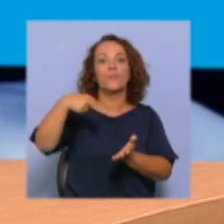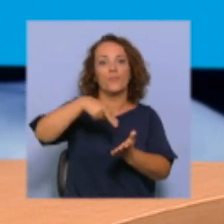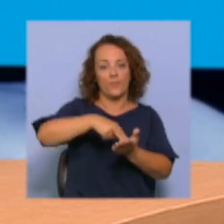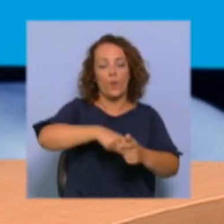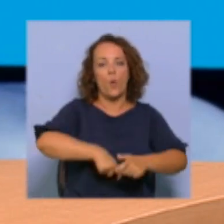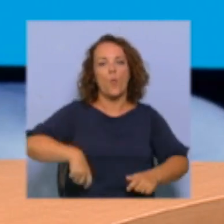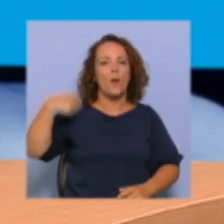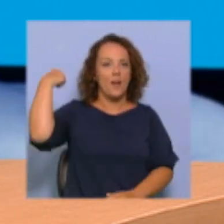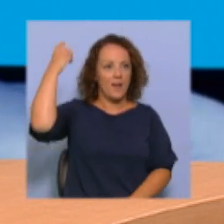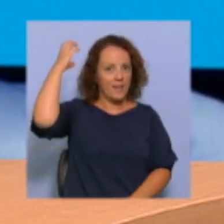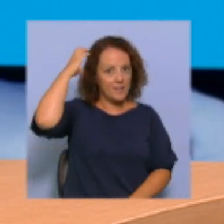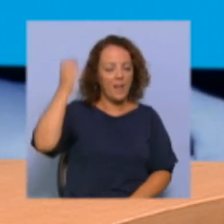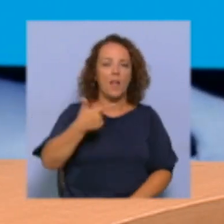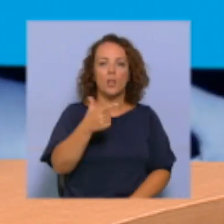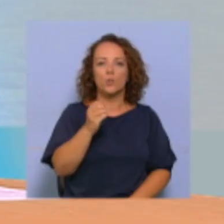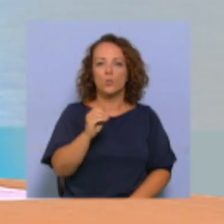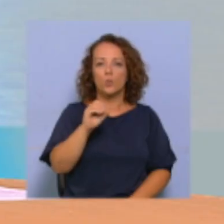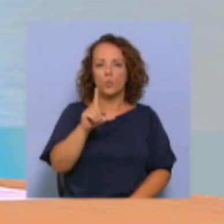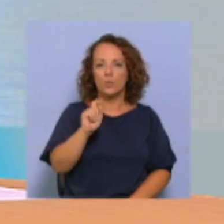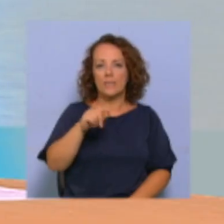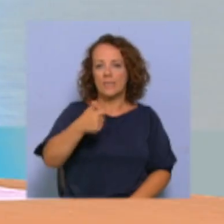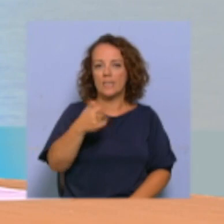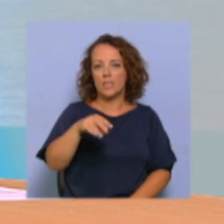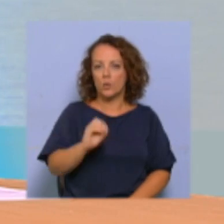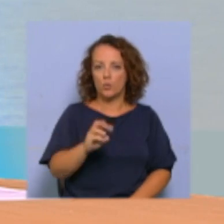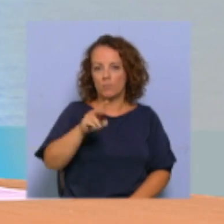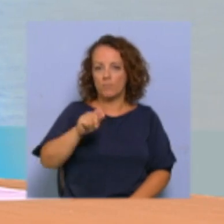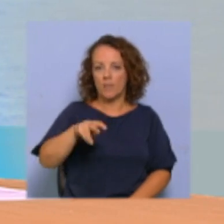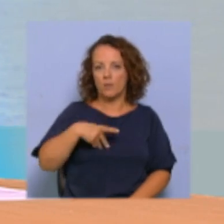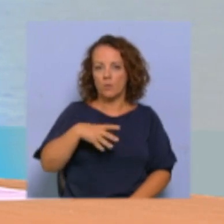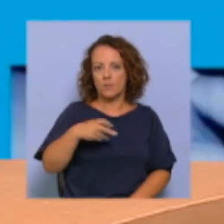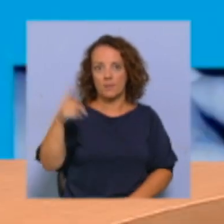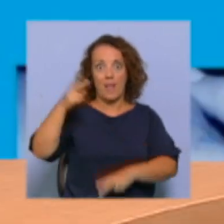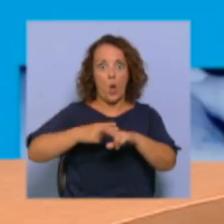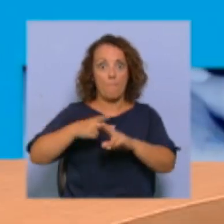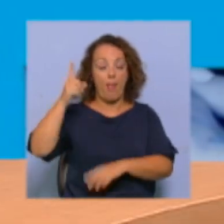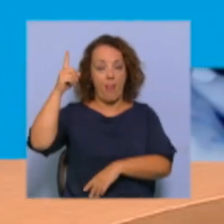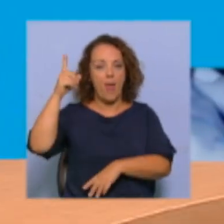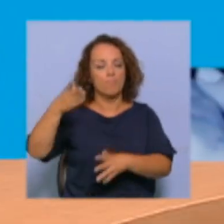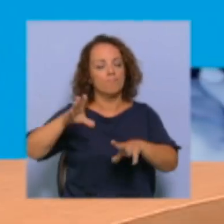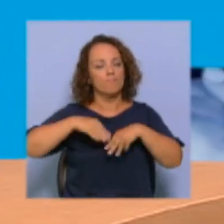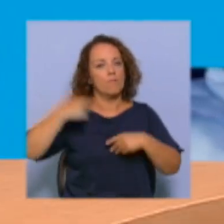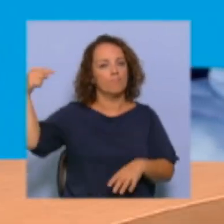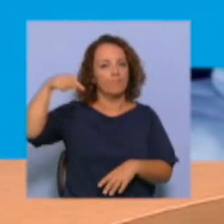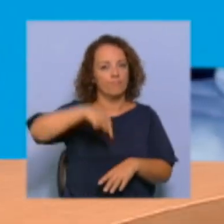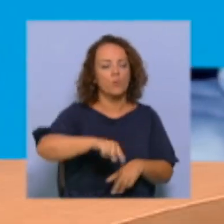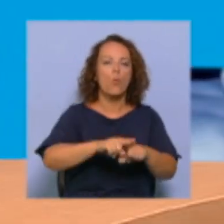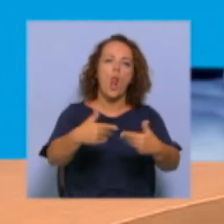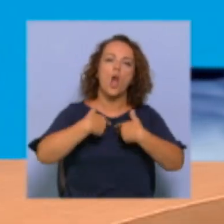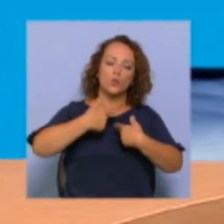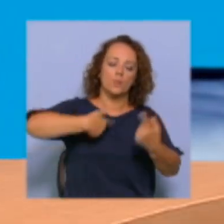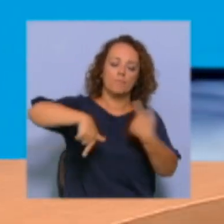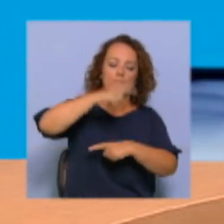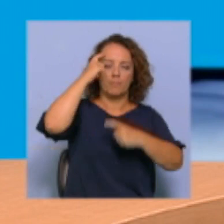Tolentino Mendonça, que está em Roma, como é óbvio, e que aceitou participar e ajudar-nos a pensar sobre este efeito da pandemia